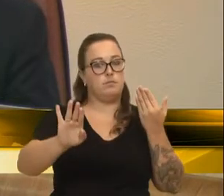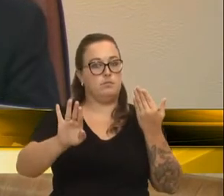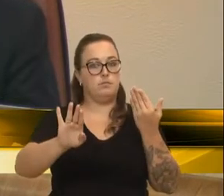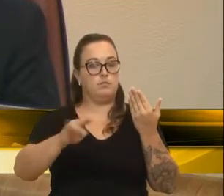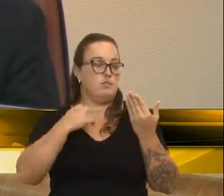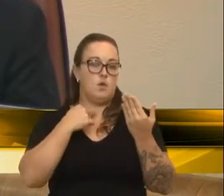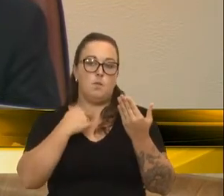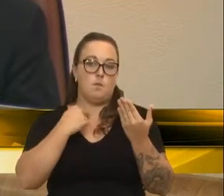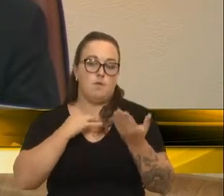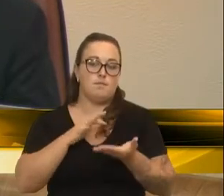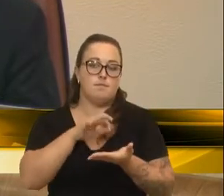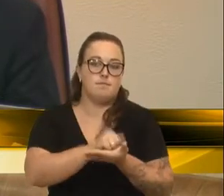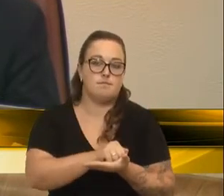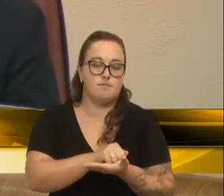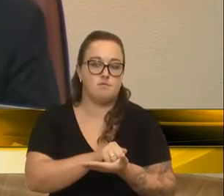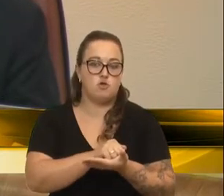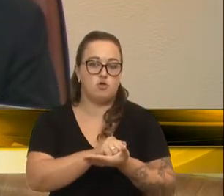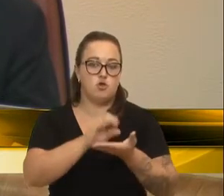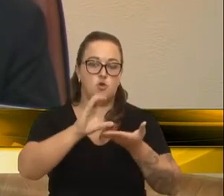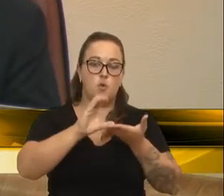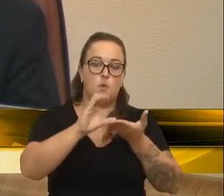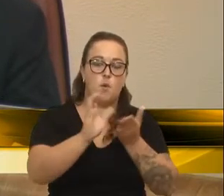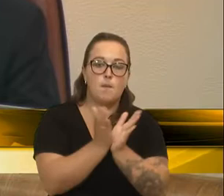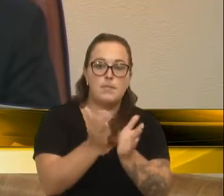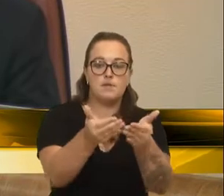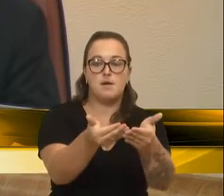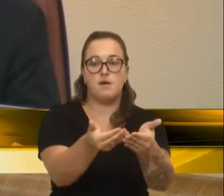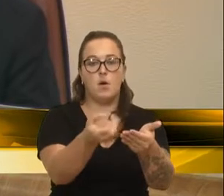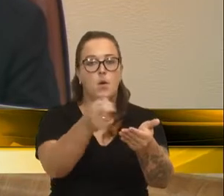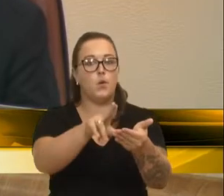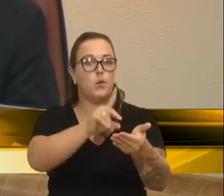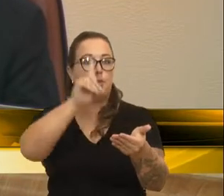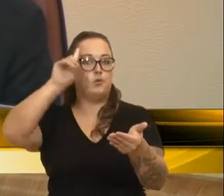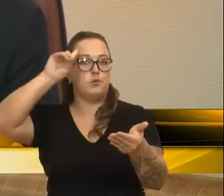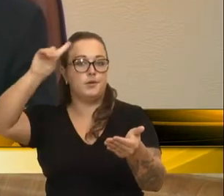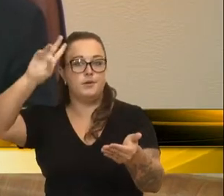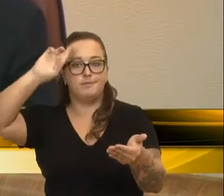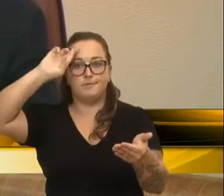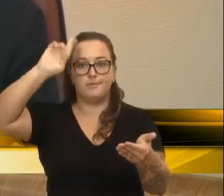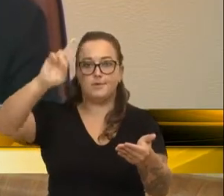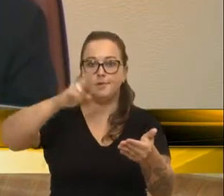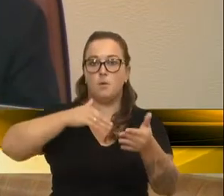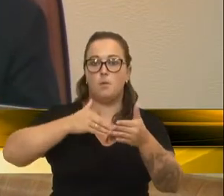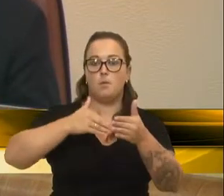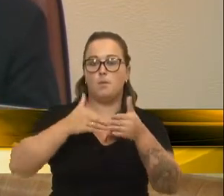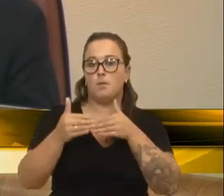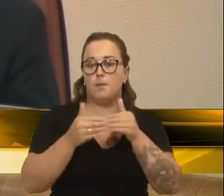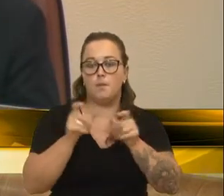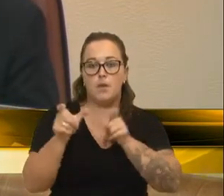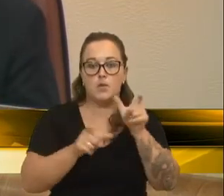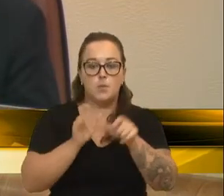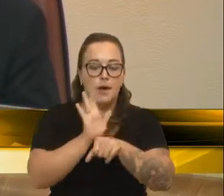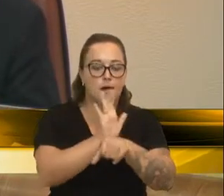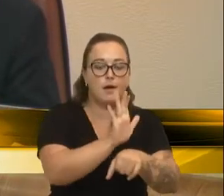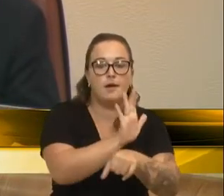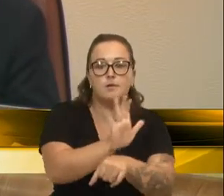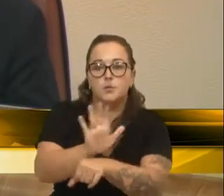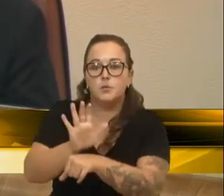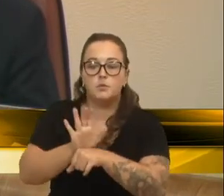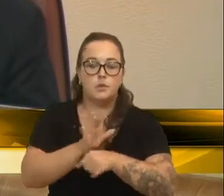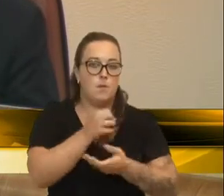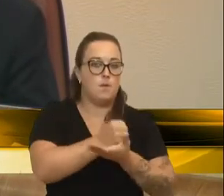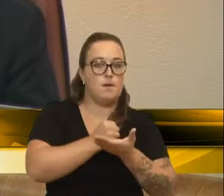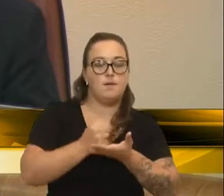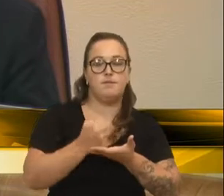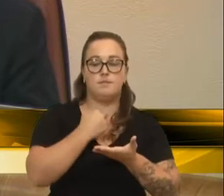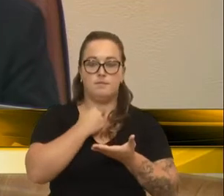de cargo em comissão ou função de confiança de direção, chefia ou assessoramento para 2 pontos. Inciso